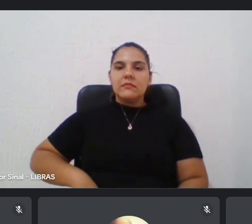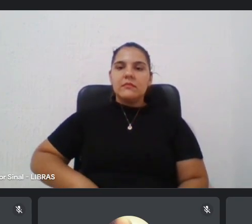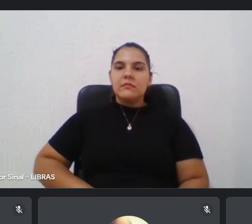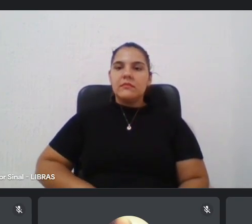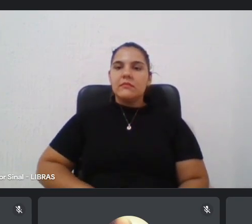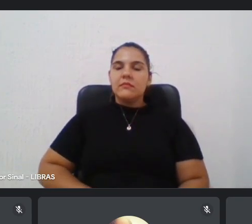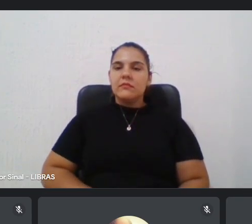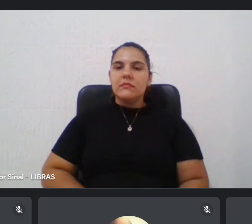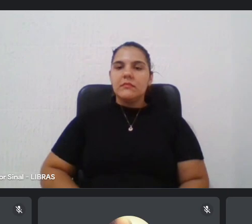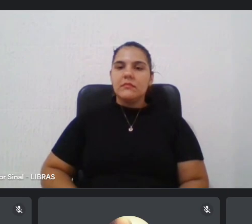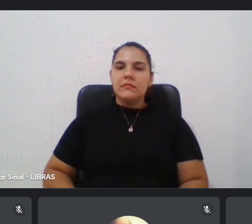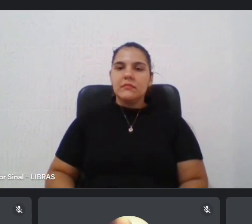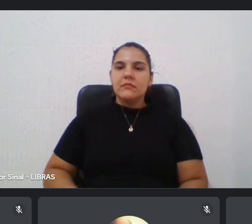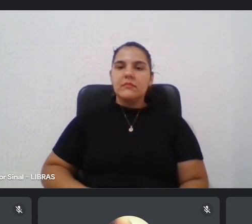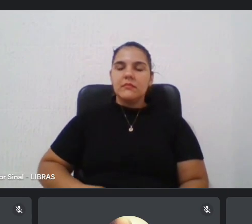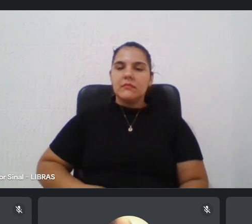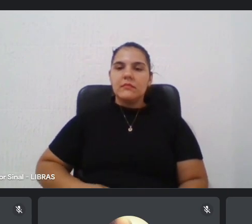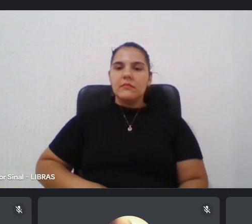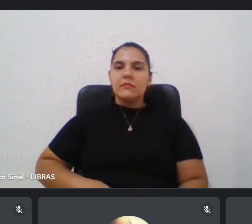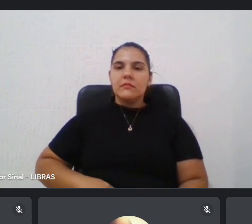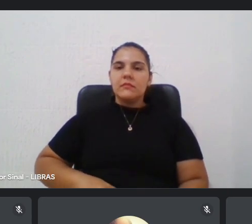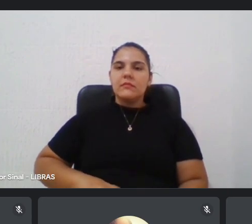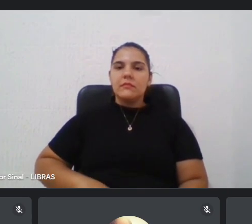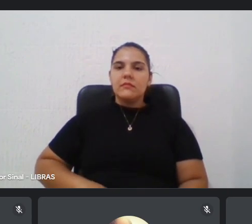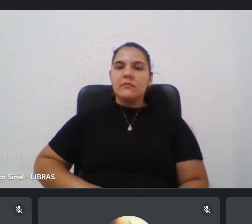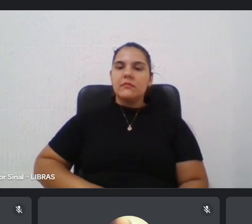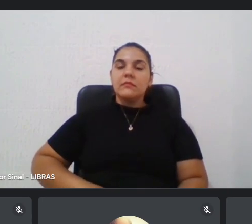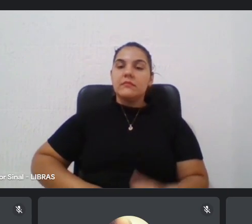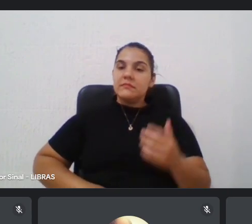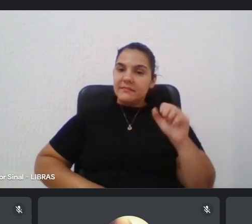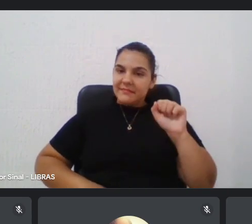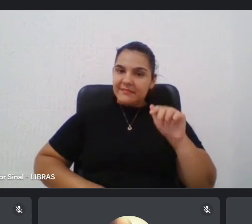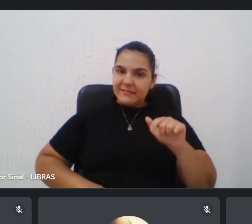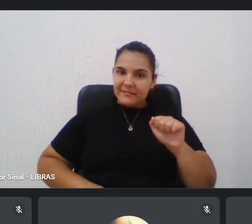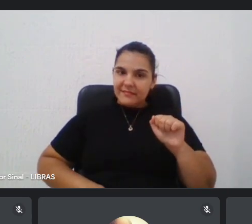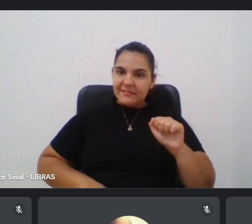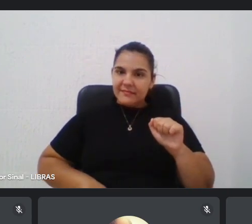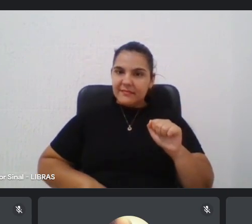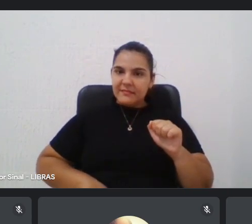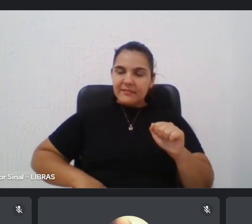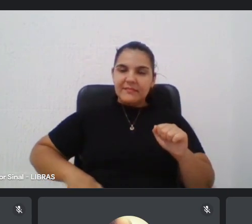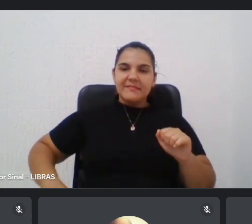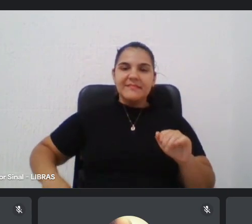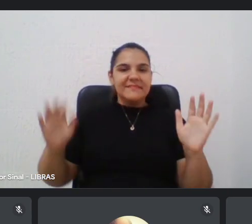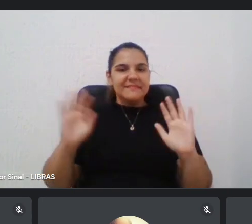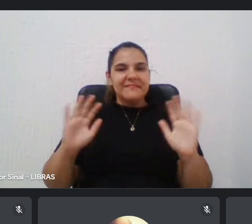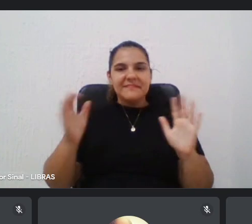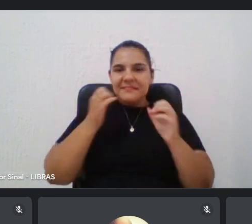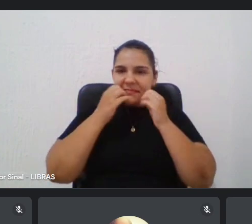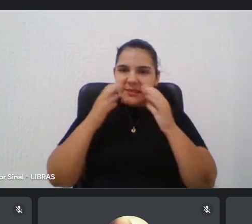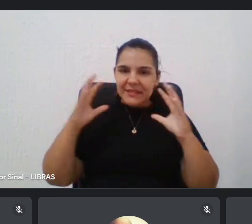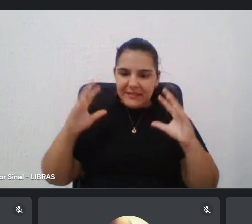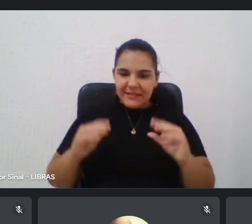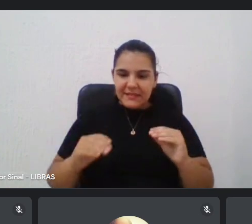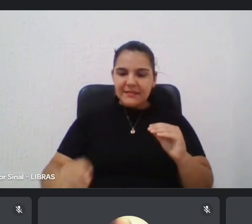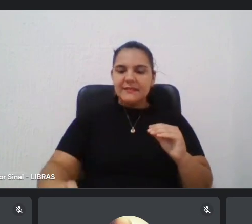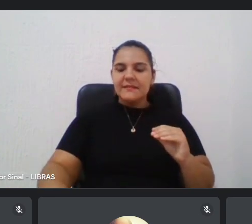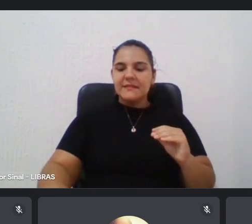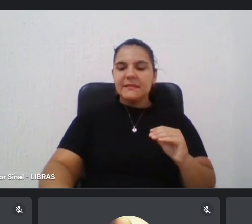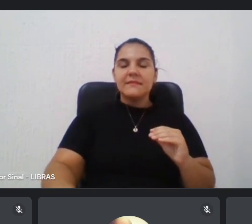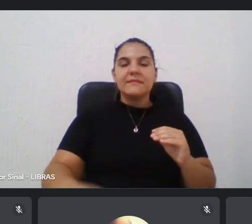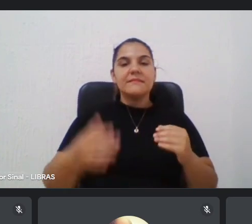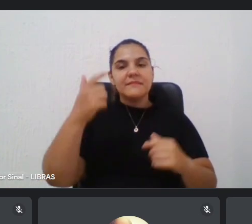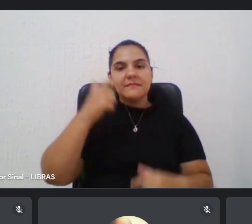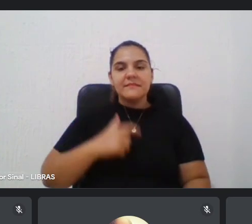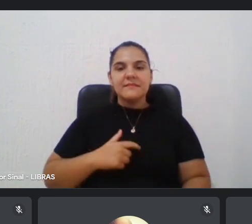E a Meire. Ana. Oi, boa noite. Eu sou a Ana. Eu sou uma